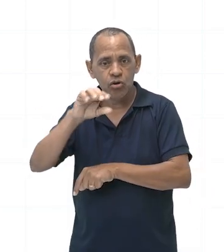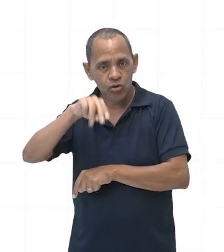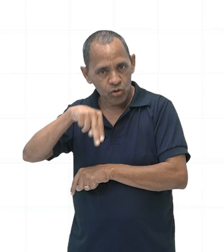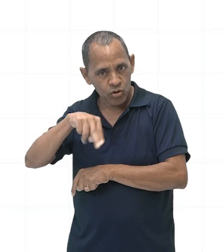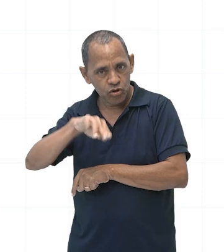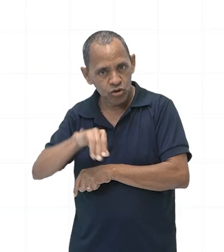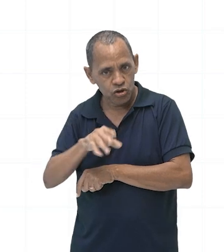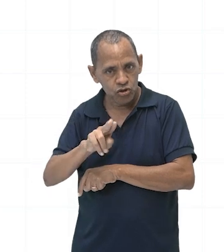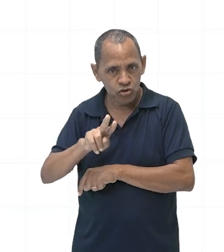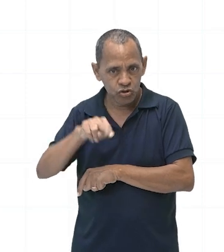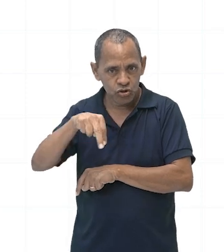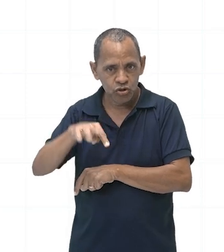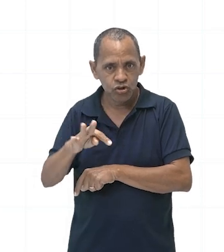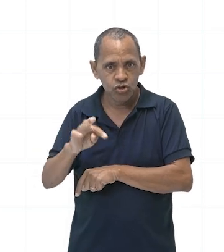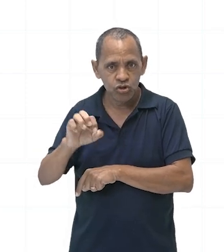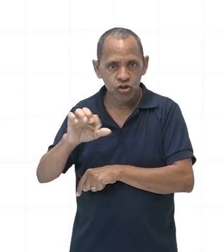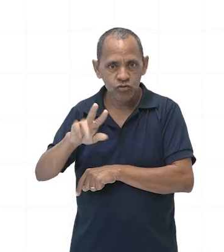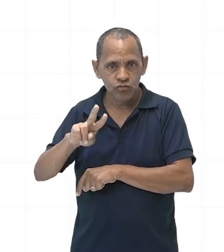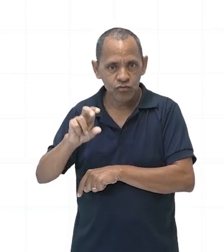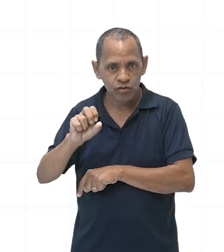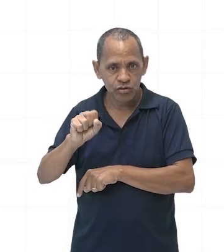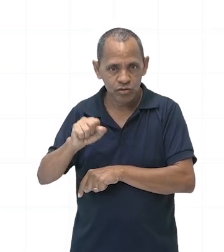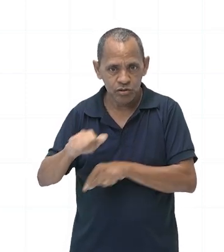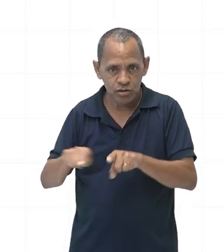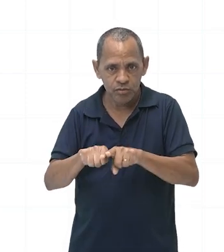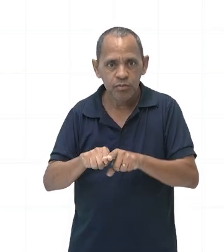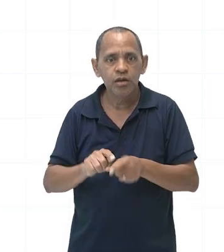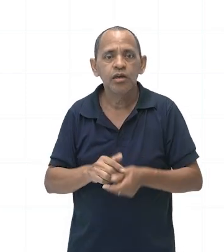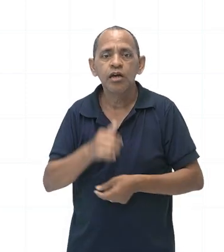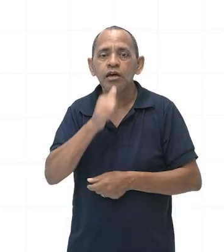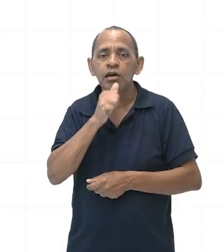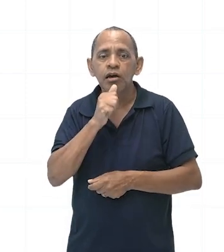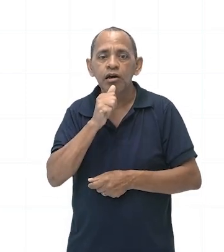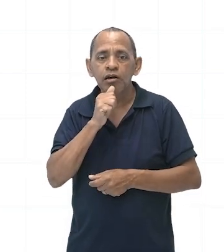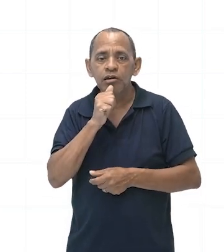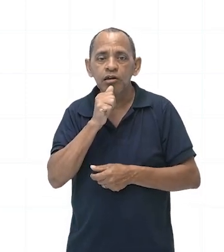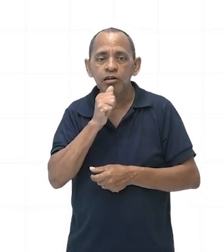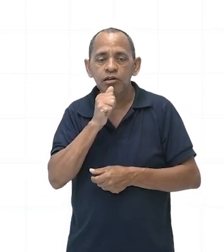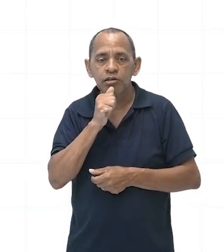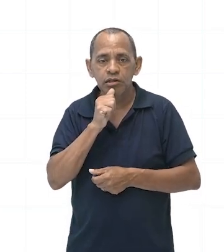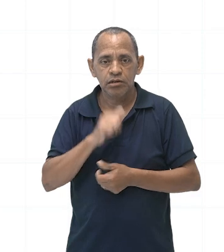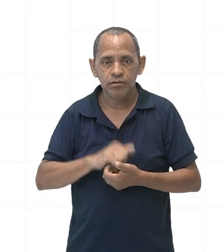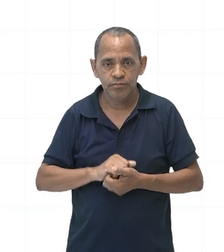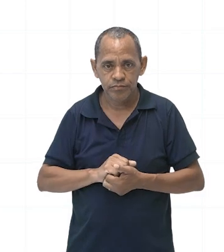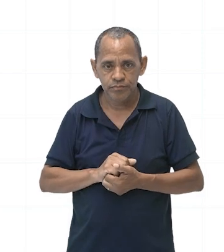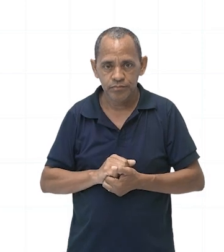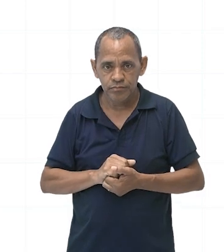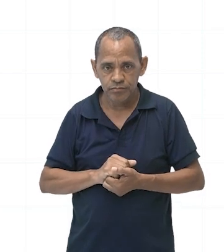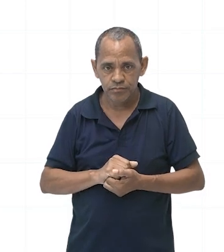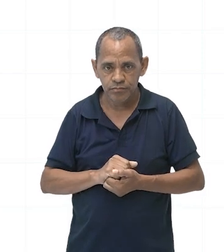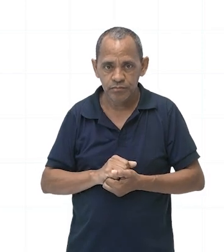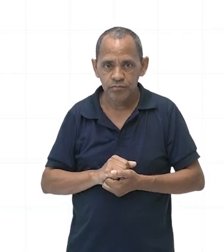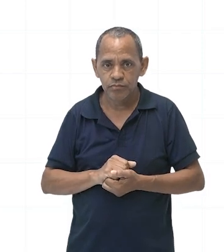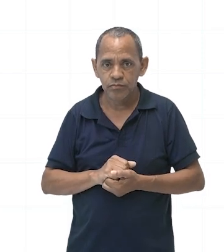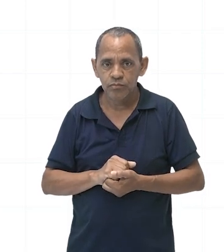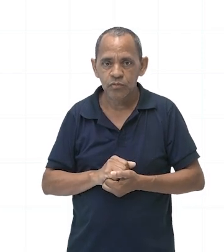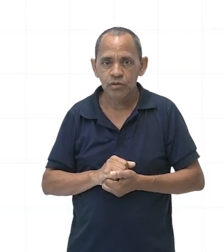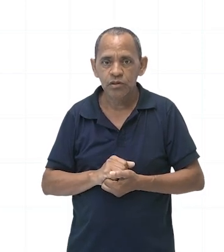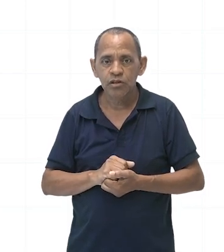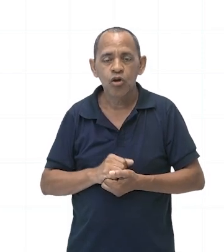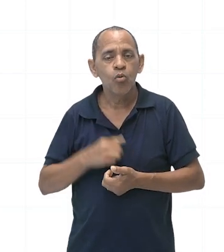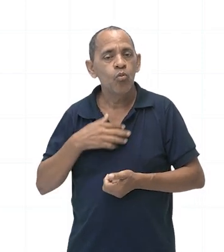outra, expressando a mesma ideia. Lá no meu exemplo, eu tenho ainda como gosto de viajar, ainda como gosto